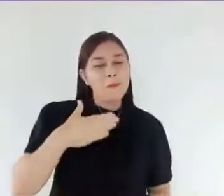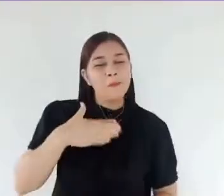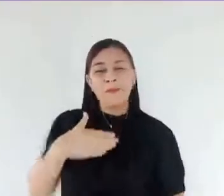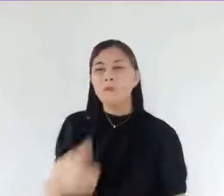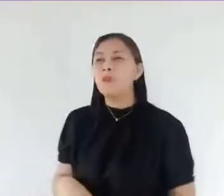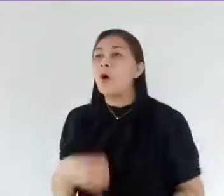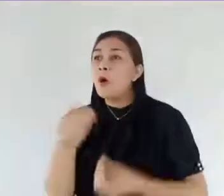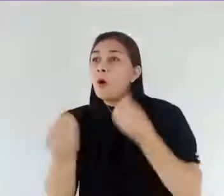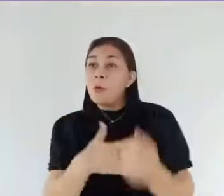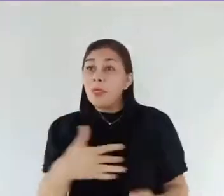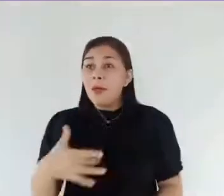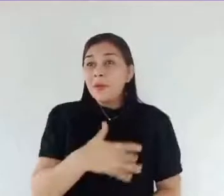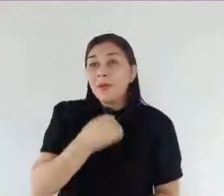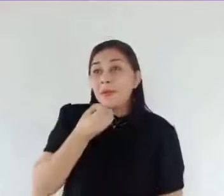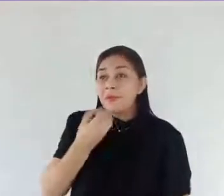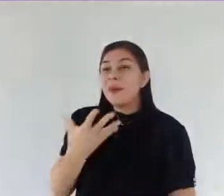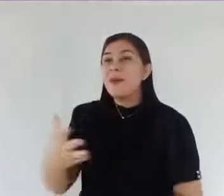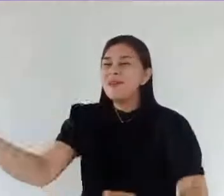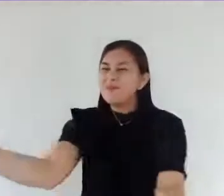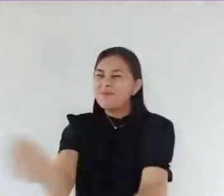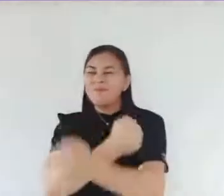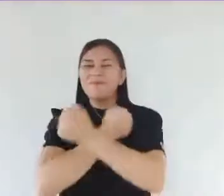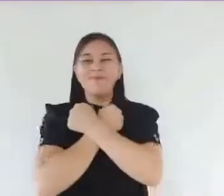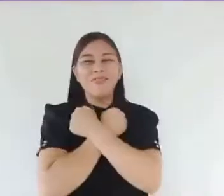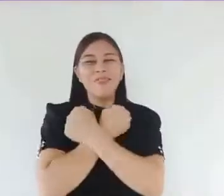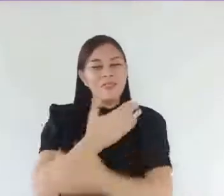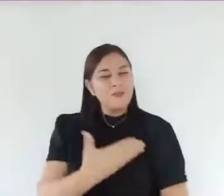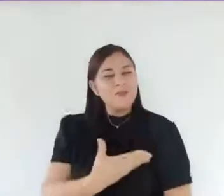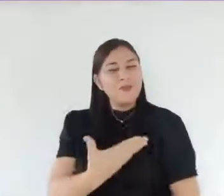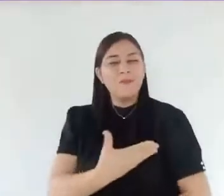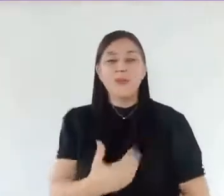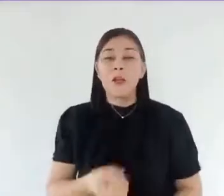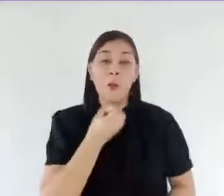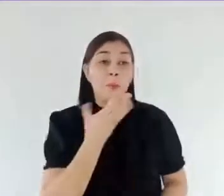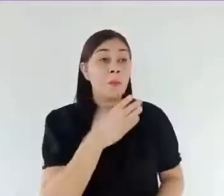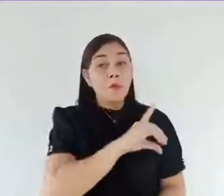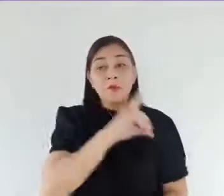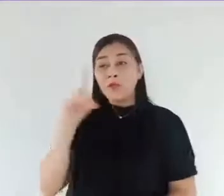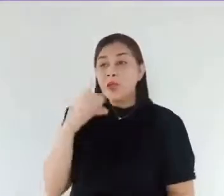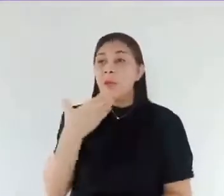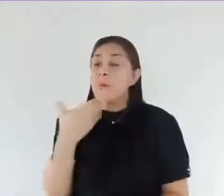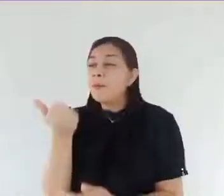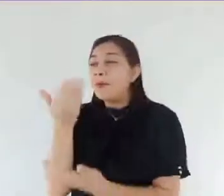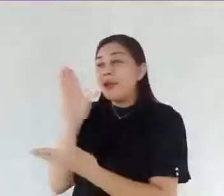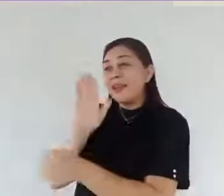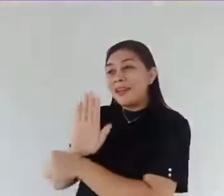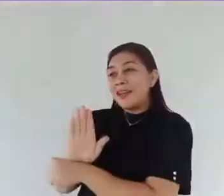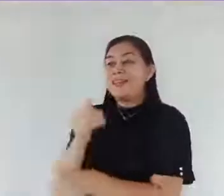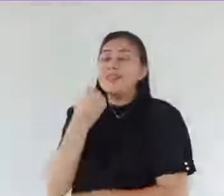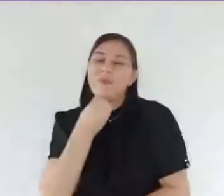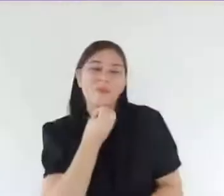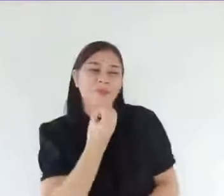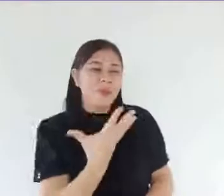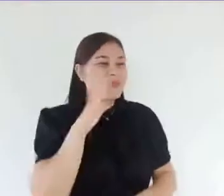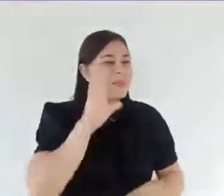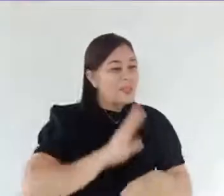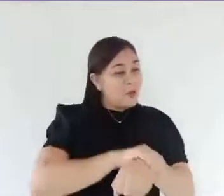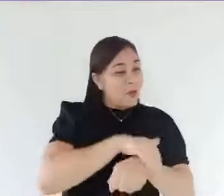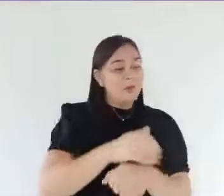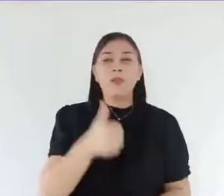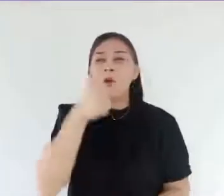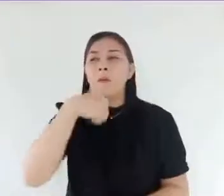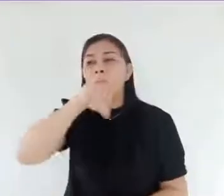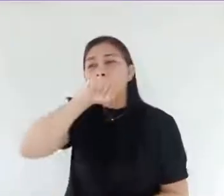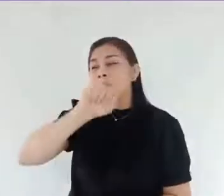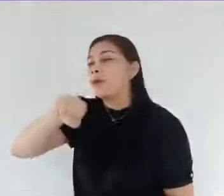meu amigo? Aquele abraço. Bom dia, boa tarde, boa noite. Bom Abença, mãe.